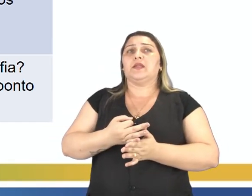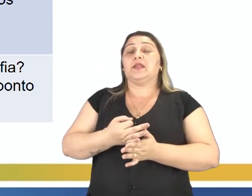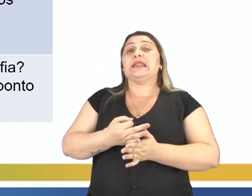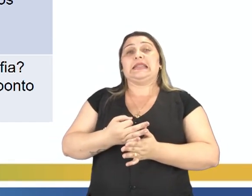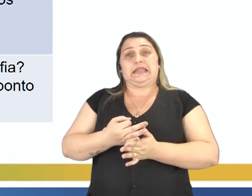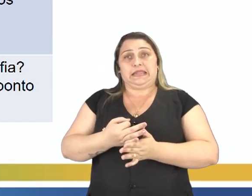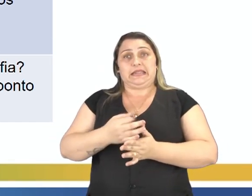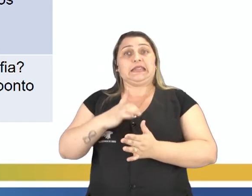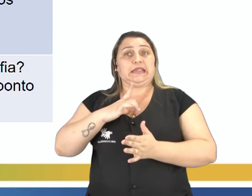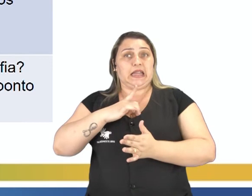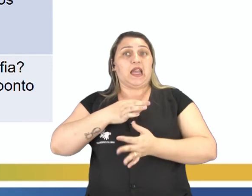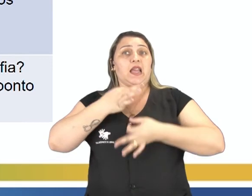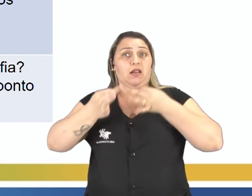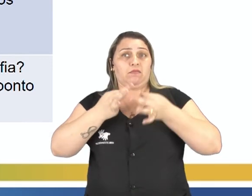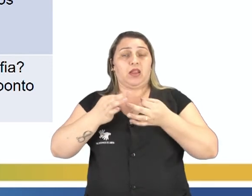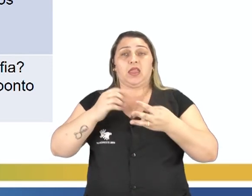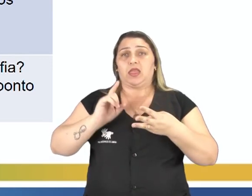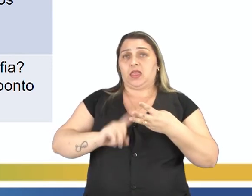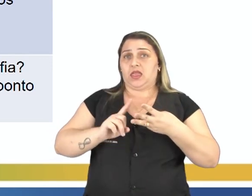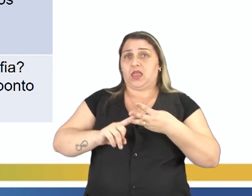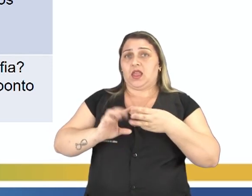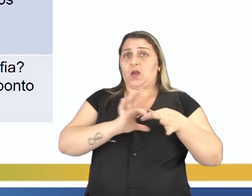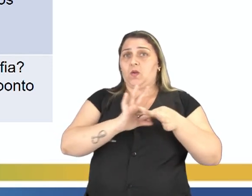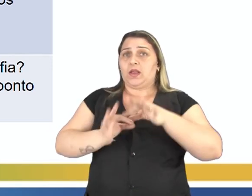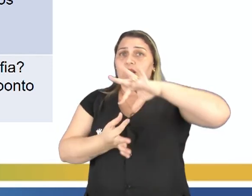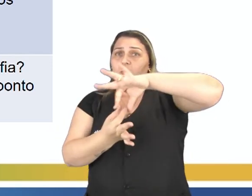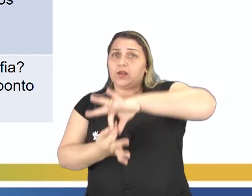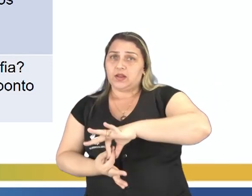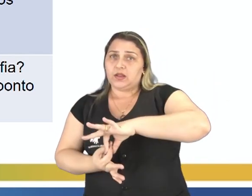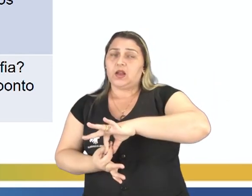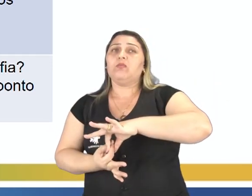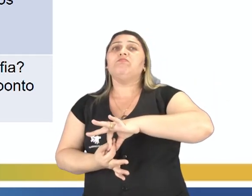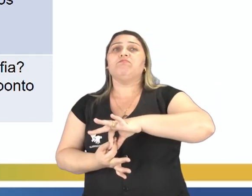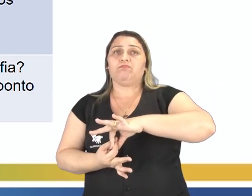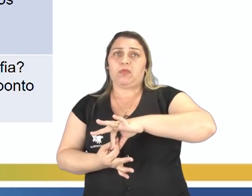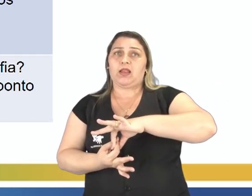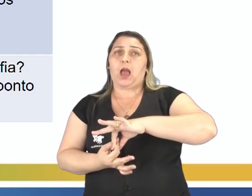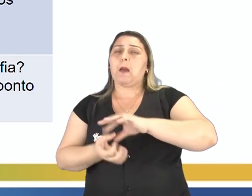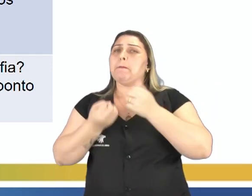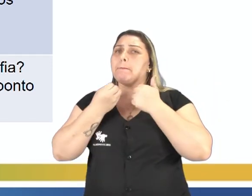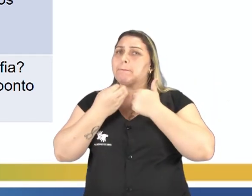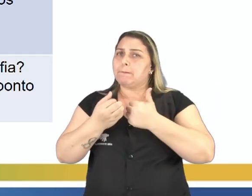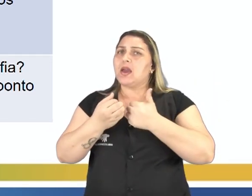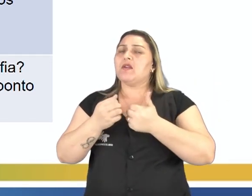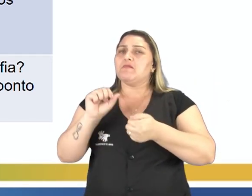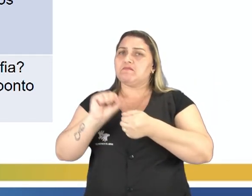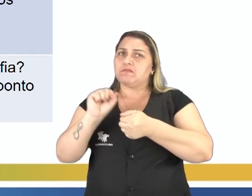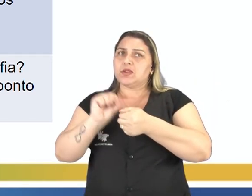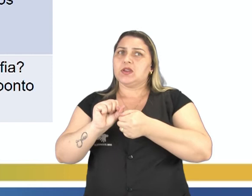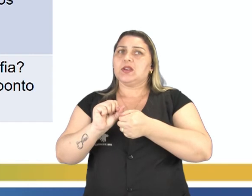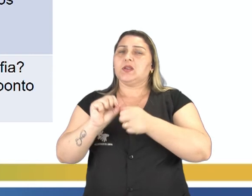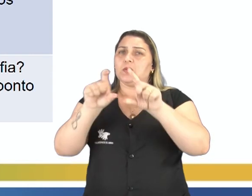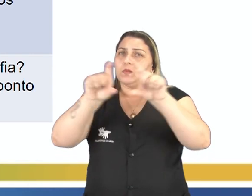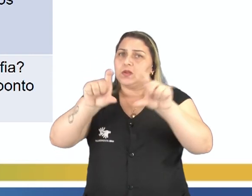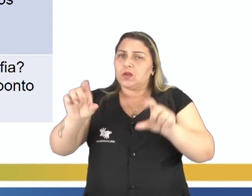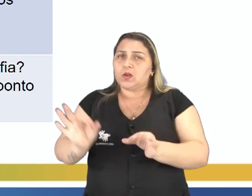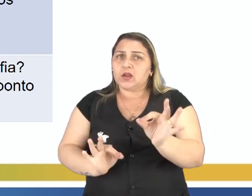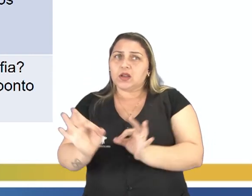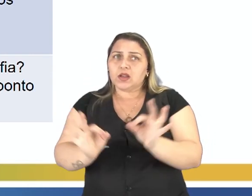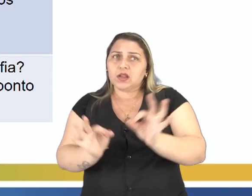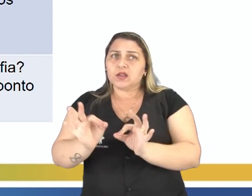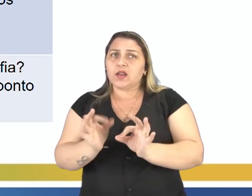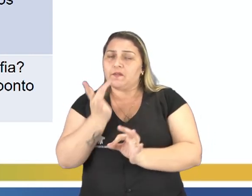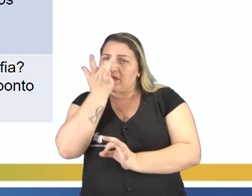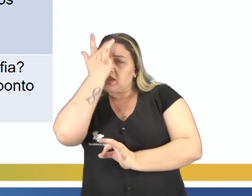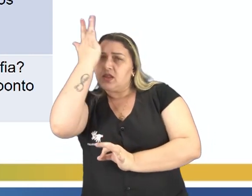argumentos. Terceiro, coerência e coesão. O texto está bem construído, com parágrafos organizados, facilitando a compreensão? O